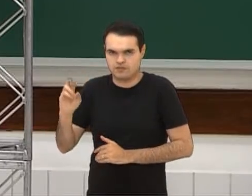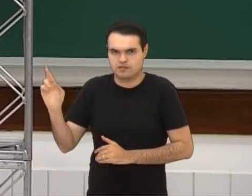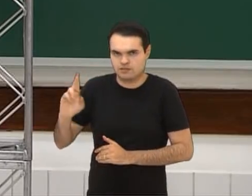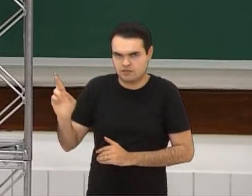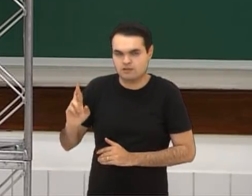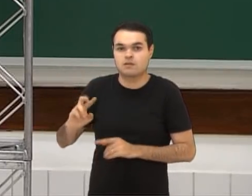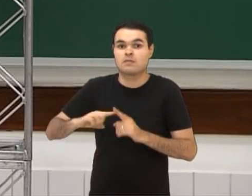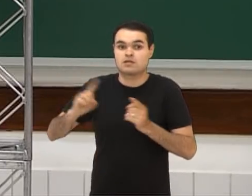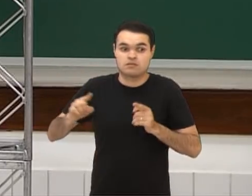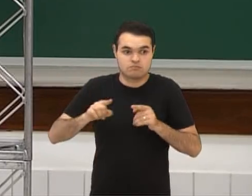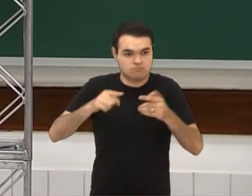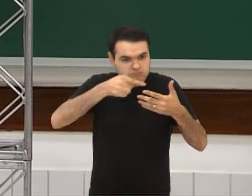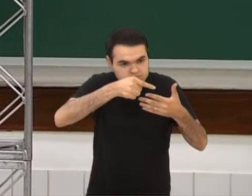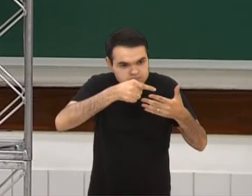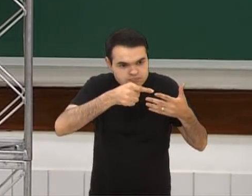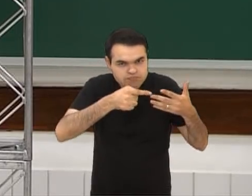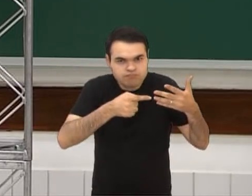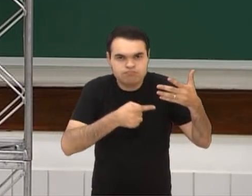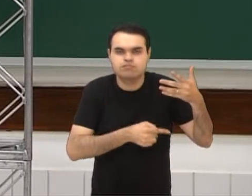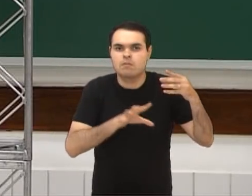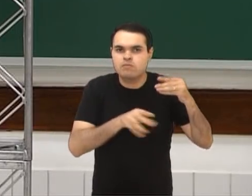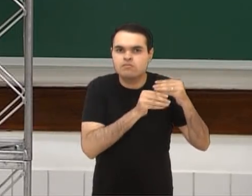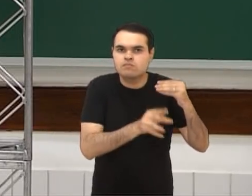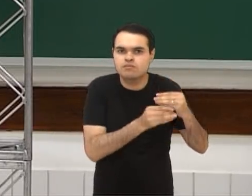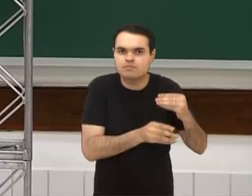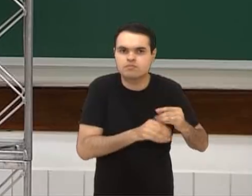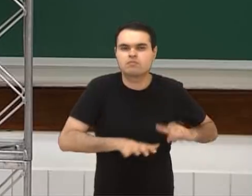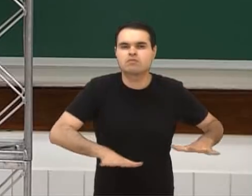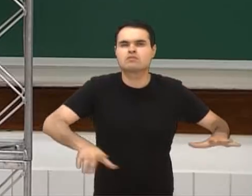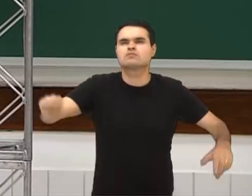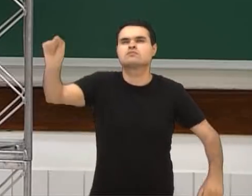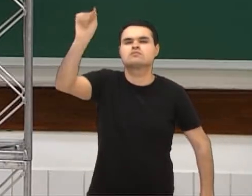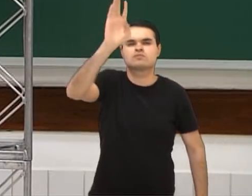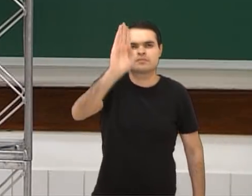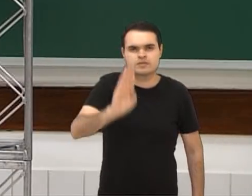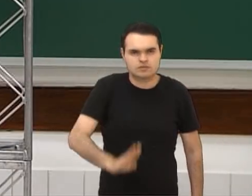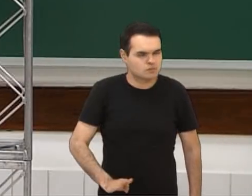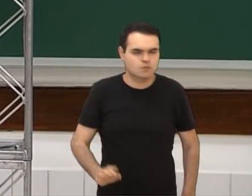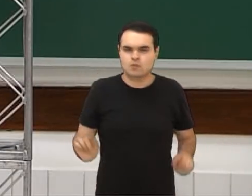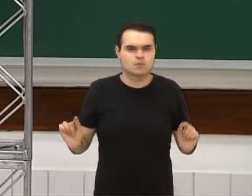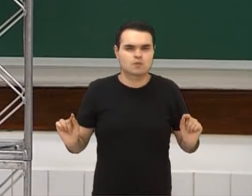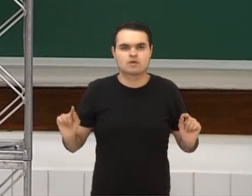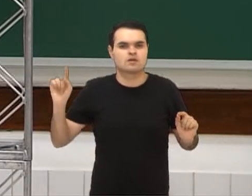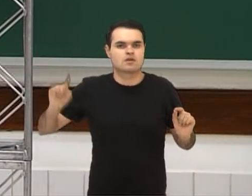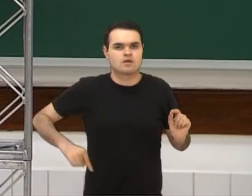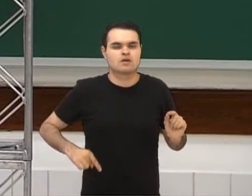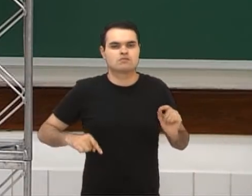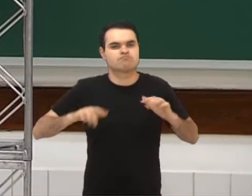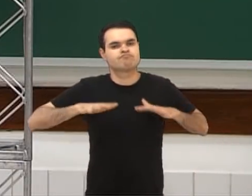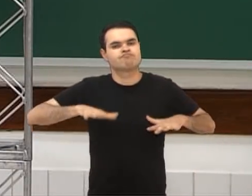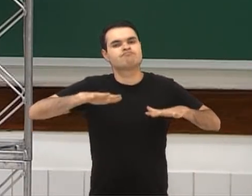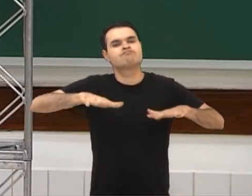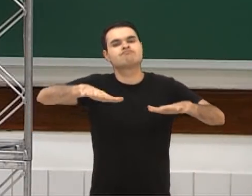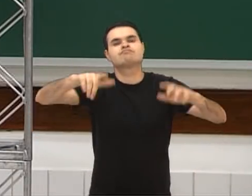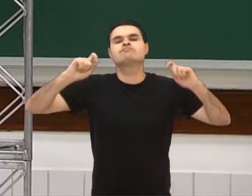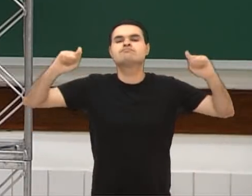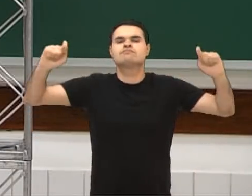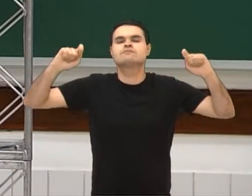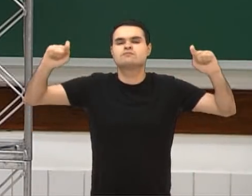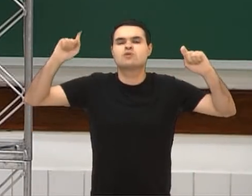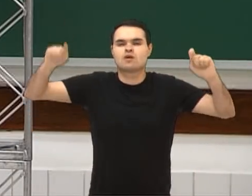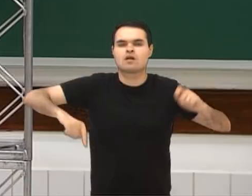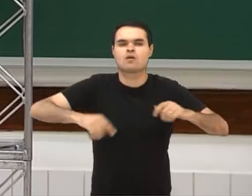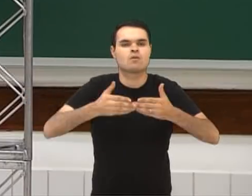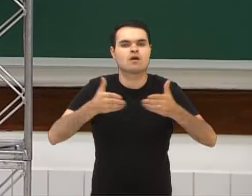Mas ampliaram, essa onda cresceu e se espalhou pelo país. Essas manifestações, esses protestos,